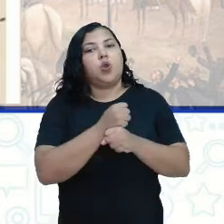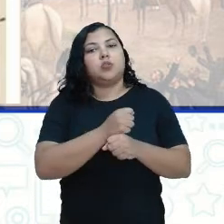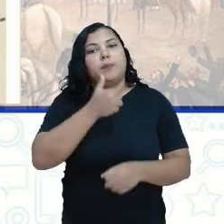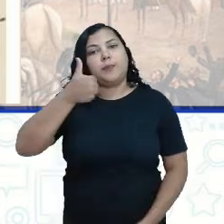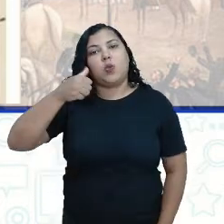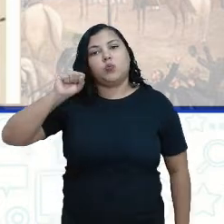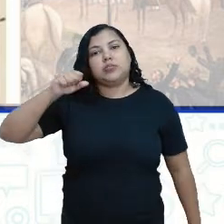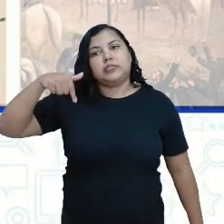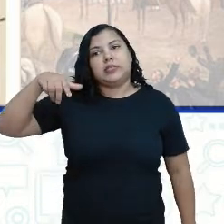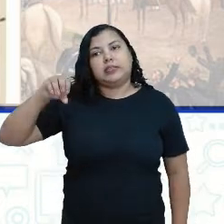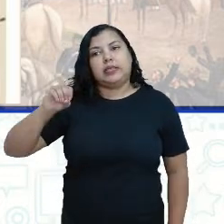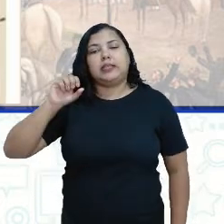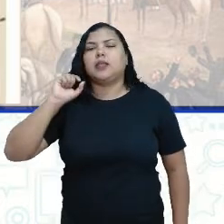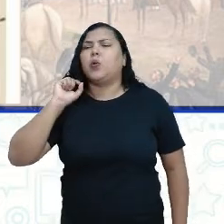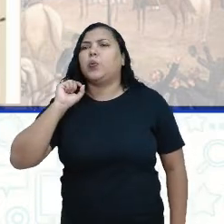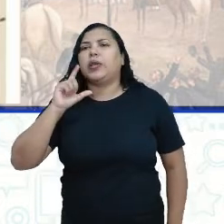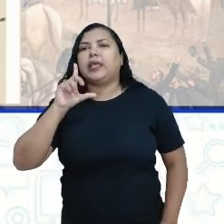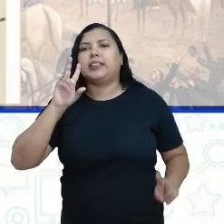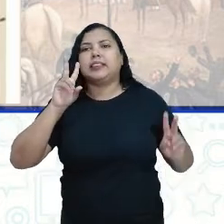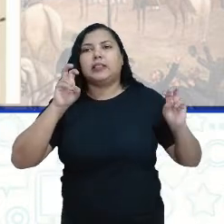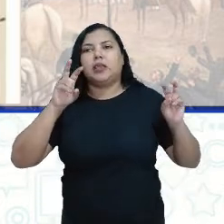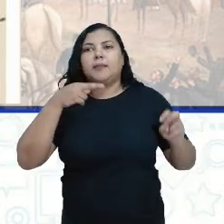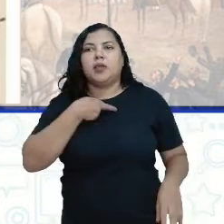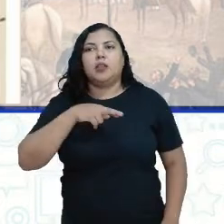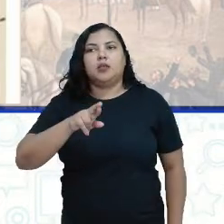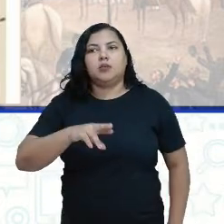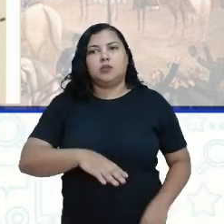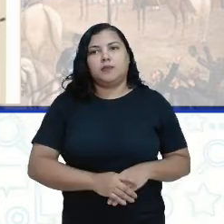a respeito aí da questão religiosa, né?